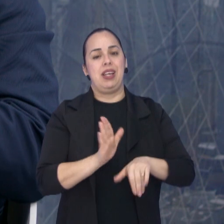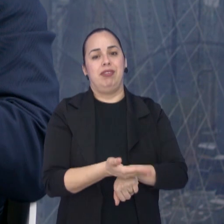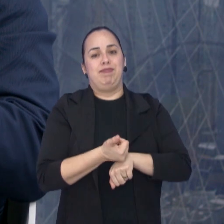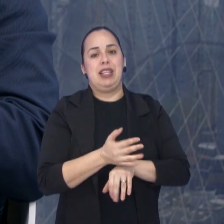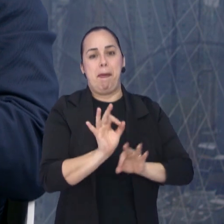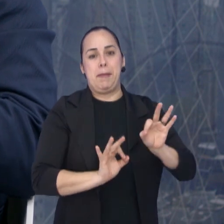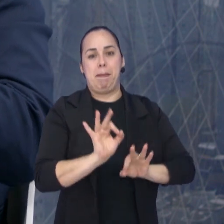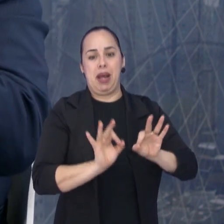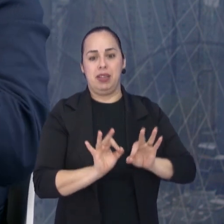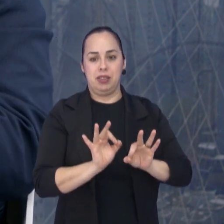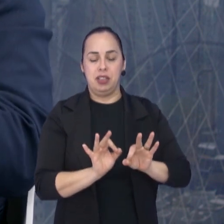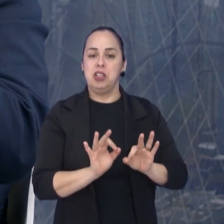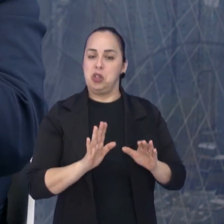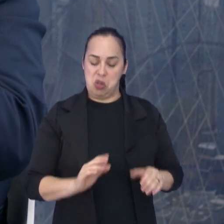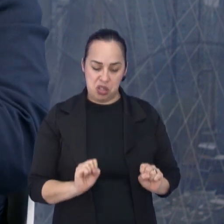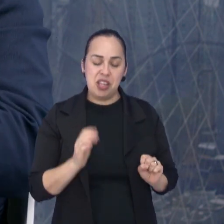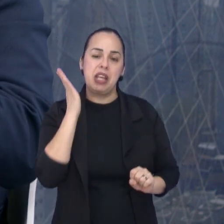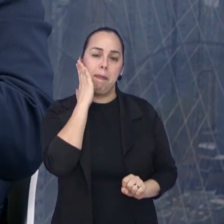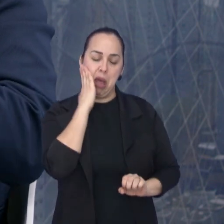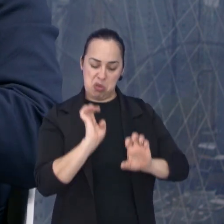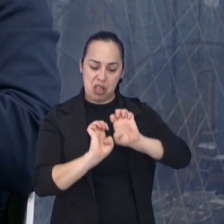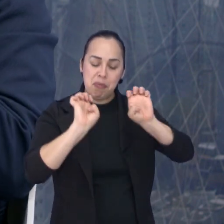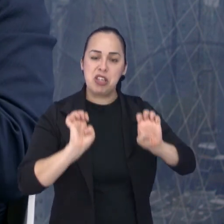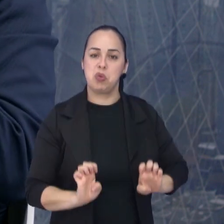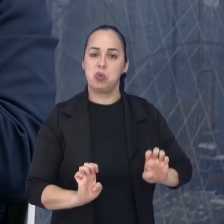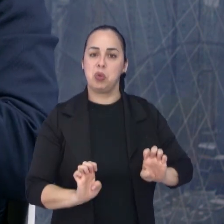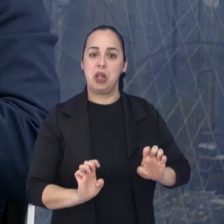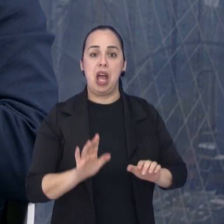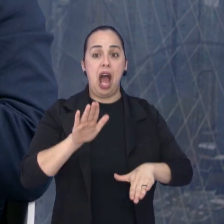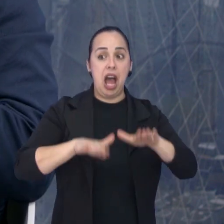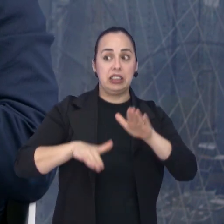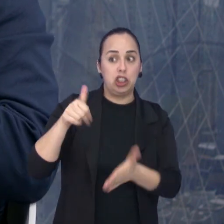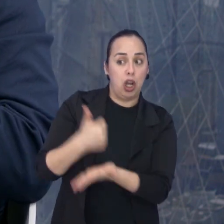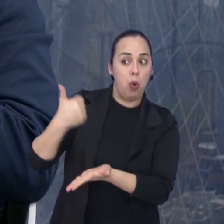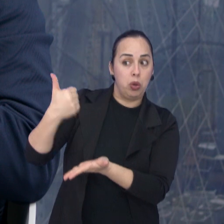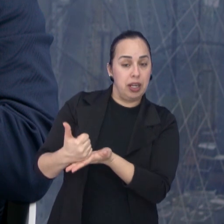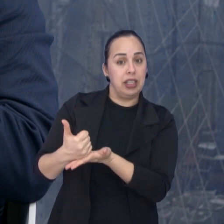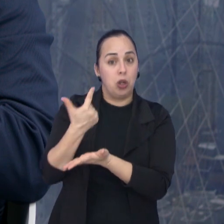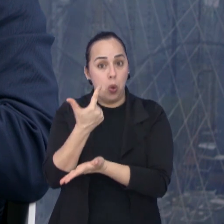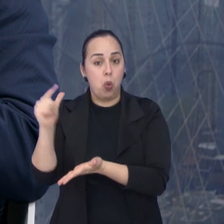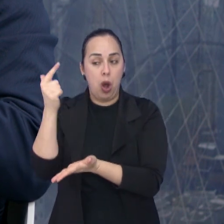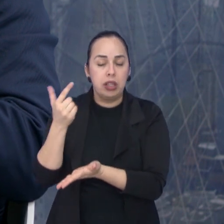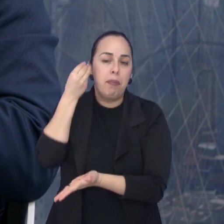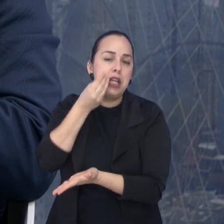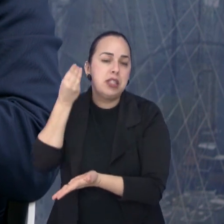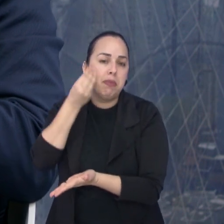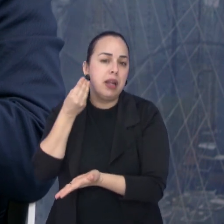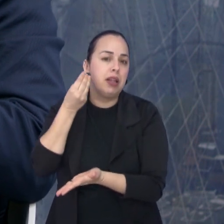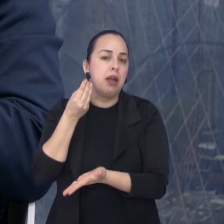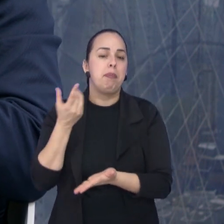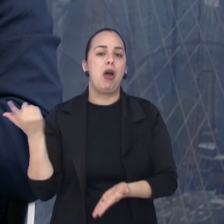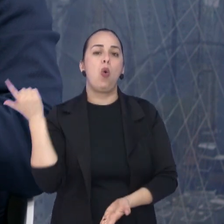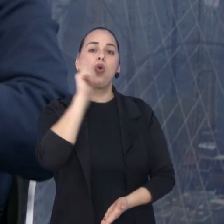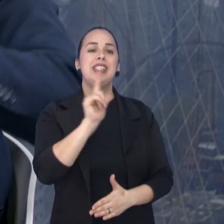erra, a gente entra de maneira correta, estruturada, muitas vezes contratando um serviço profissional que tem experiência para que eu tenha